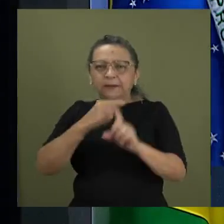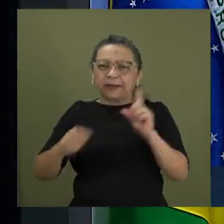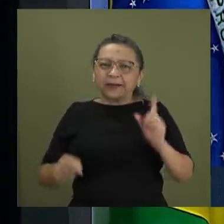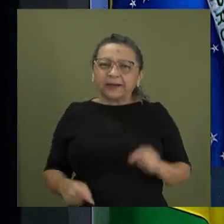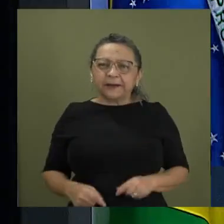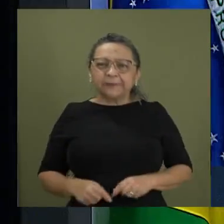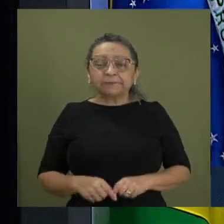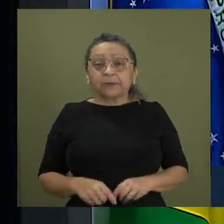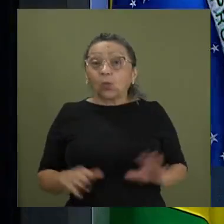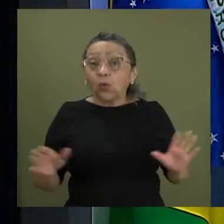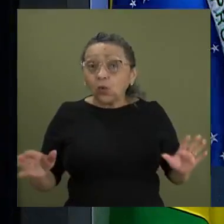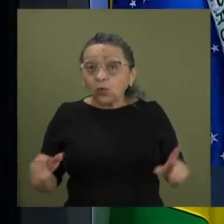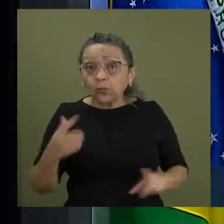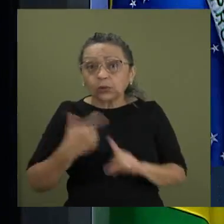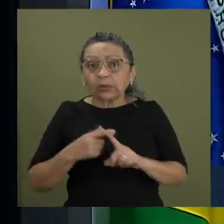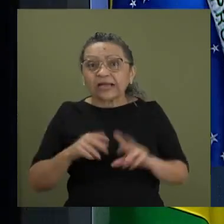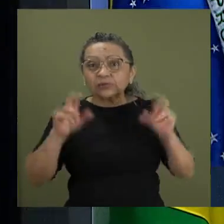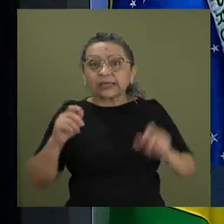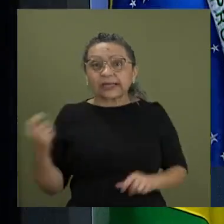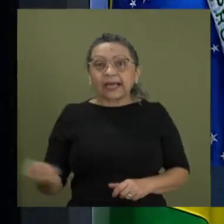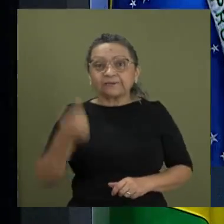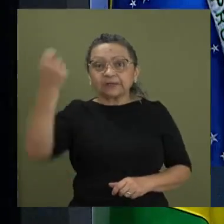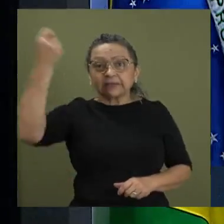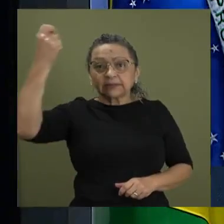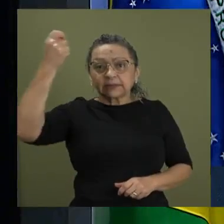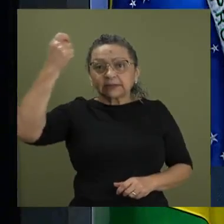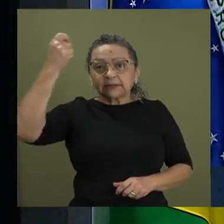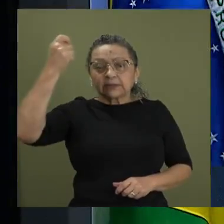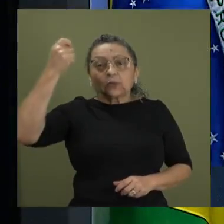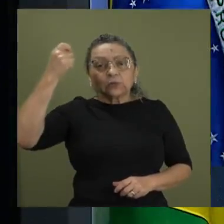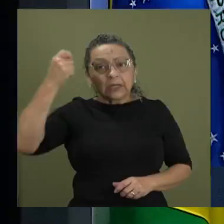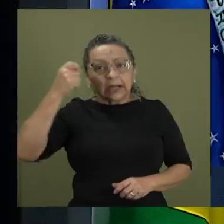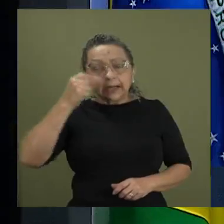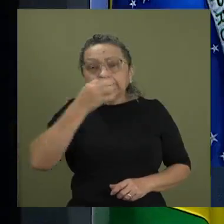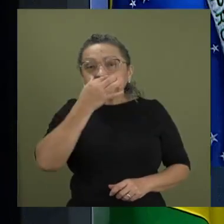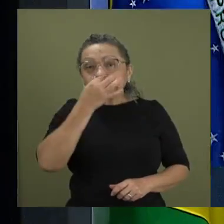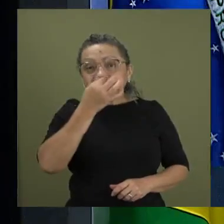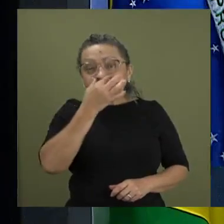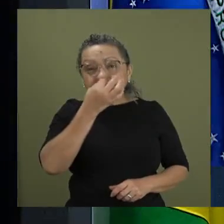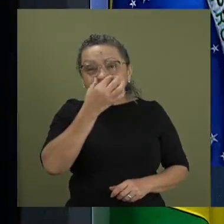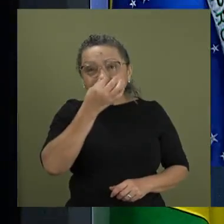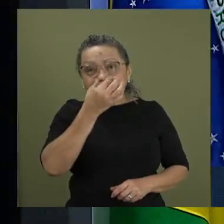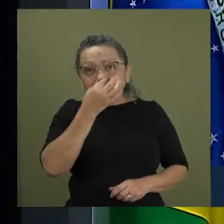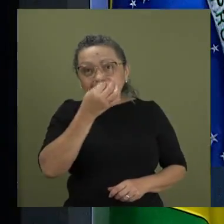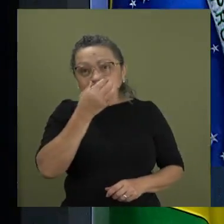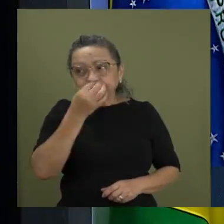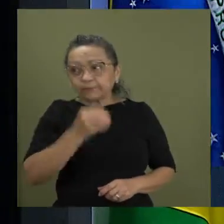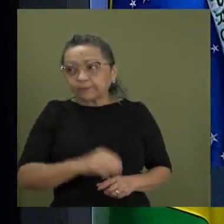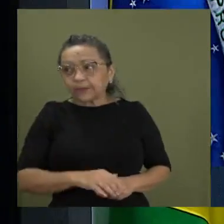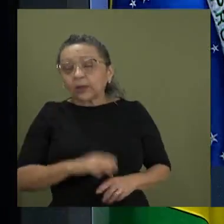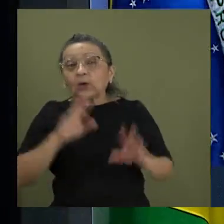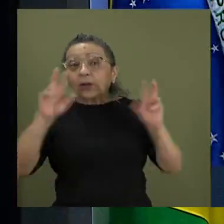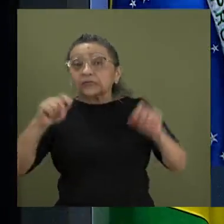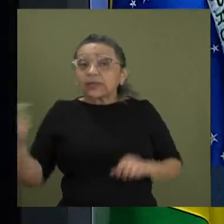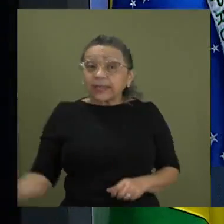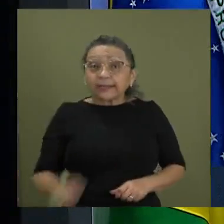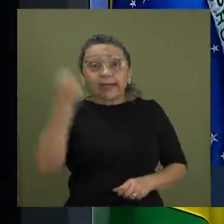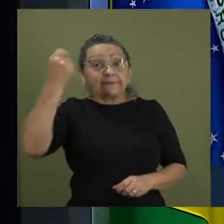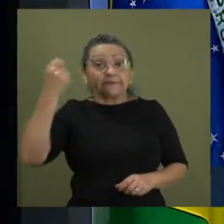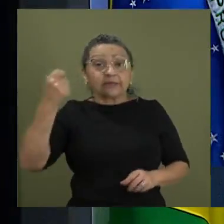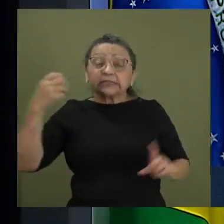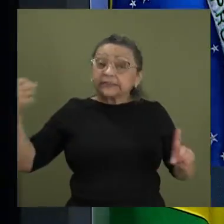Porque o caso é grave. O caso é gravíssimo e impacta a vida de todos